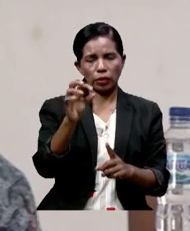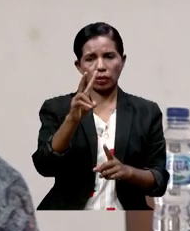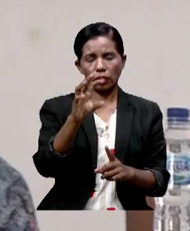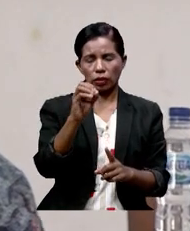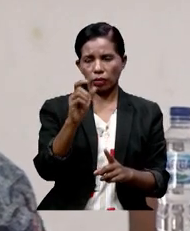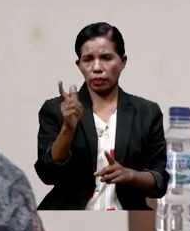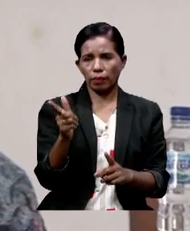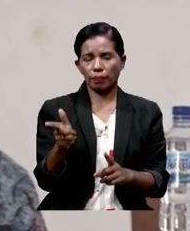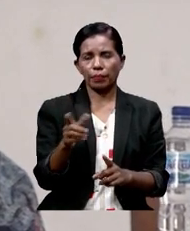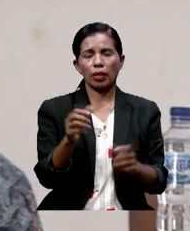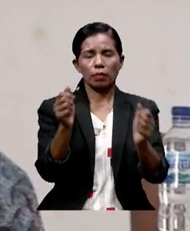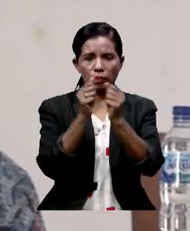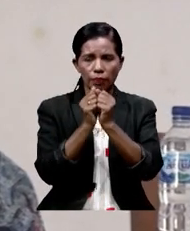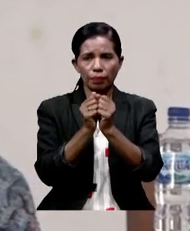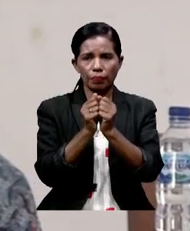próximo Bolsonaro,